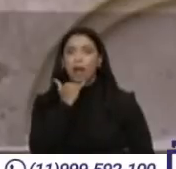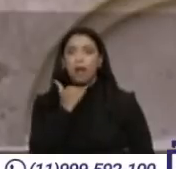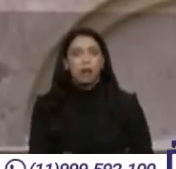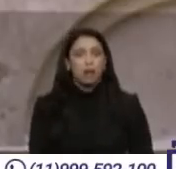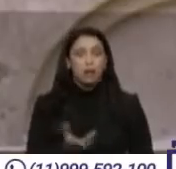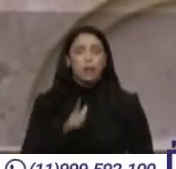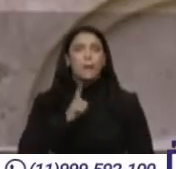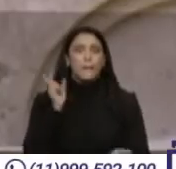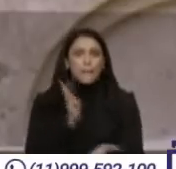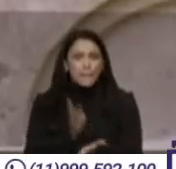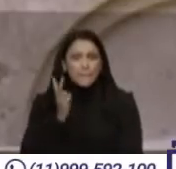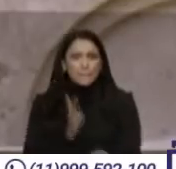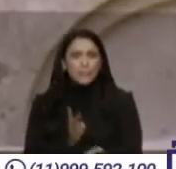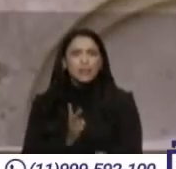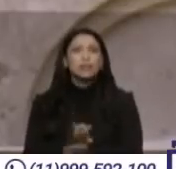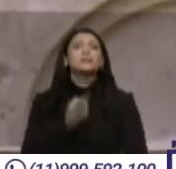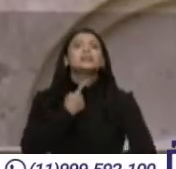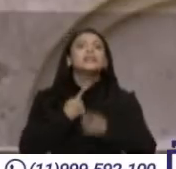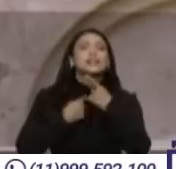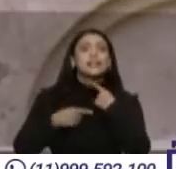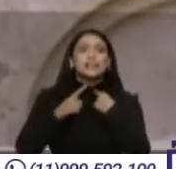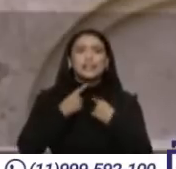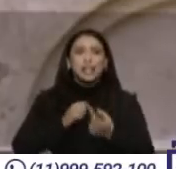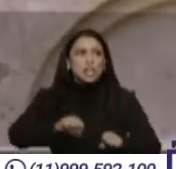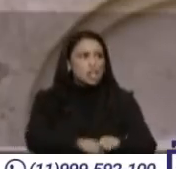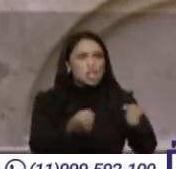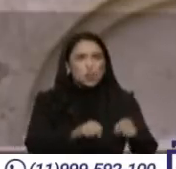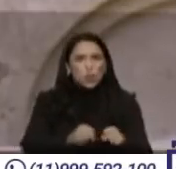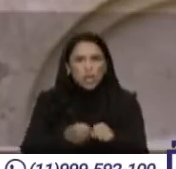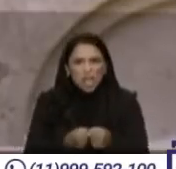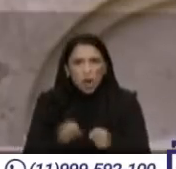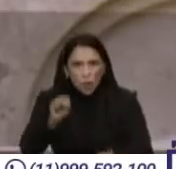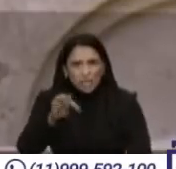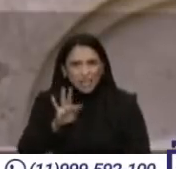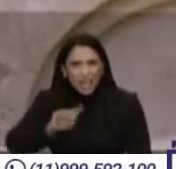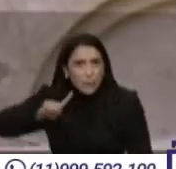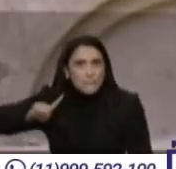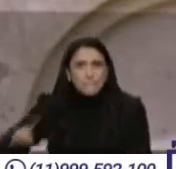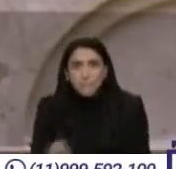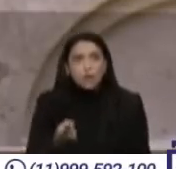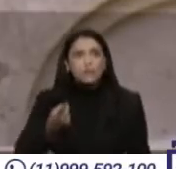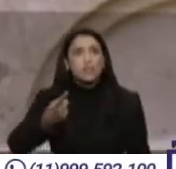Pois mesmo que desejassem destruir mil vezes o Supremo Tribunal Federal,